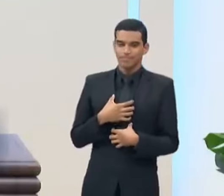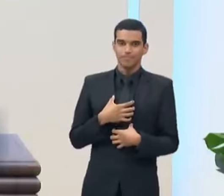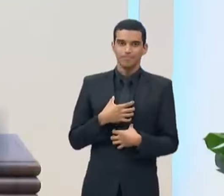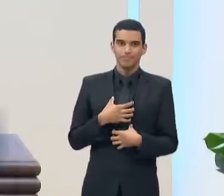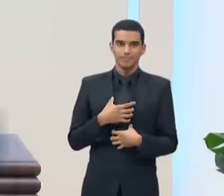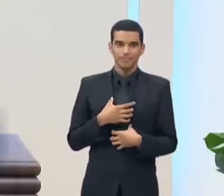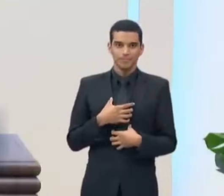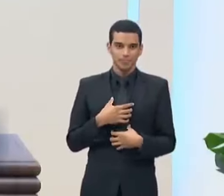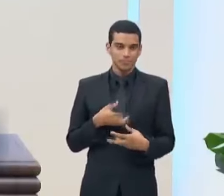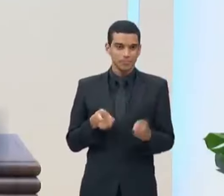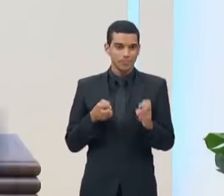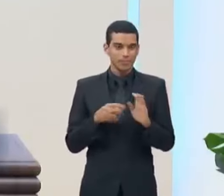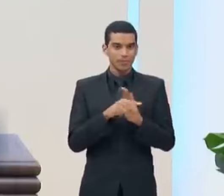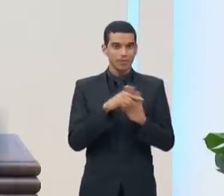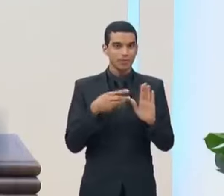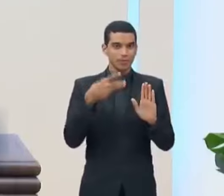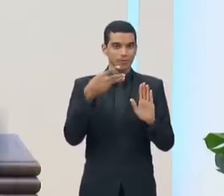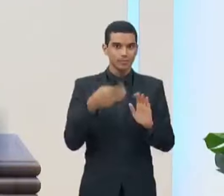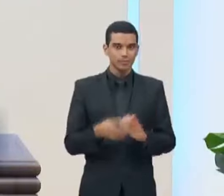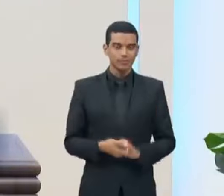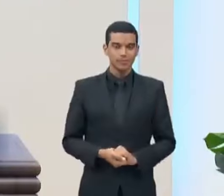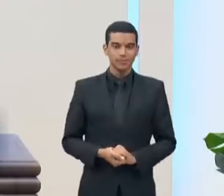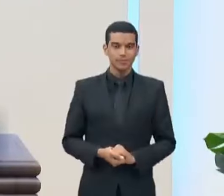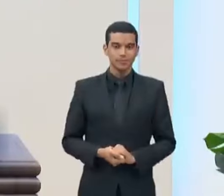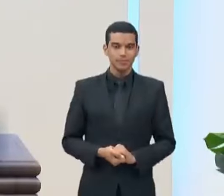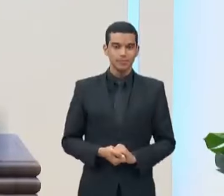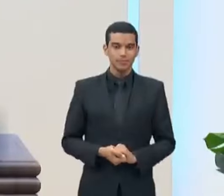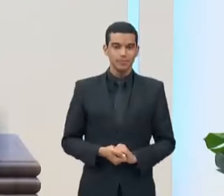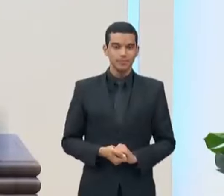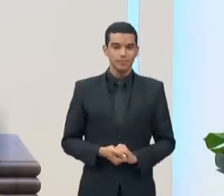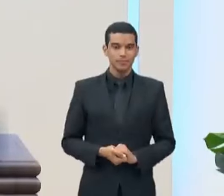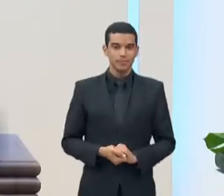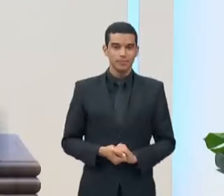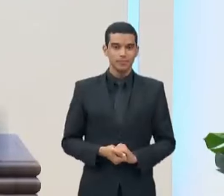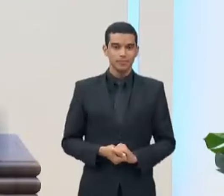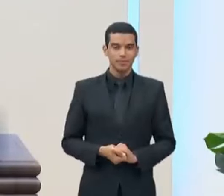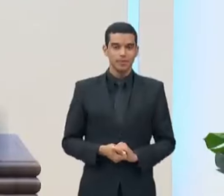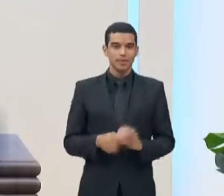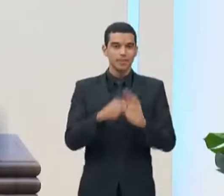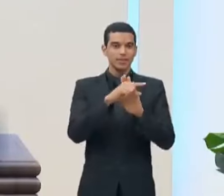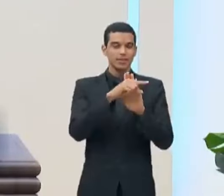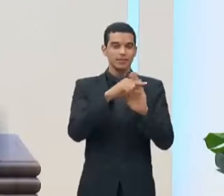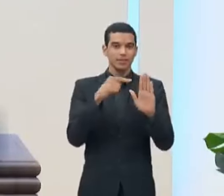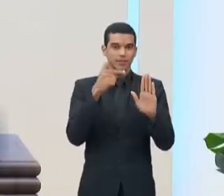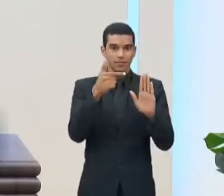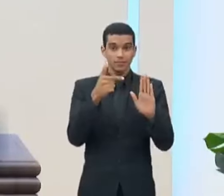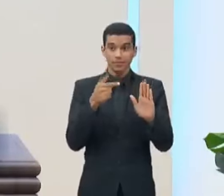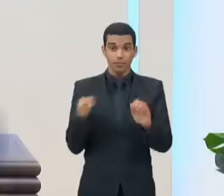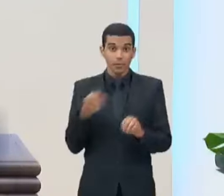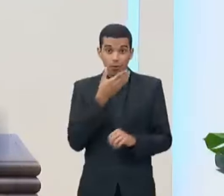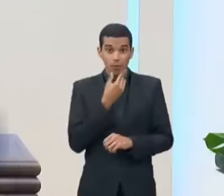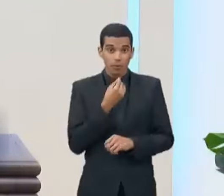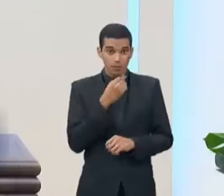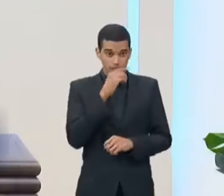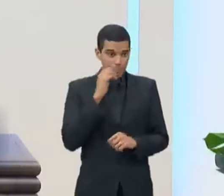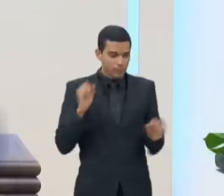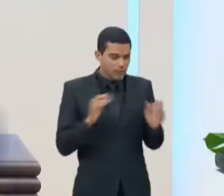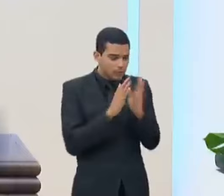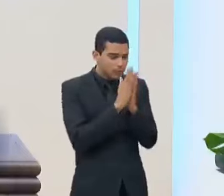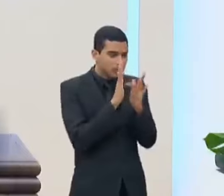Observem, versículo 3, ou melhor, versículo 2 ainda diz que ele o adorou, dizendo o